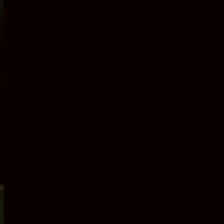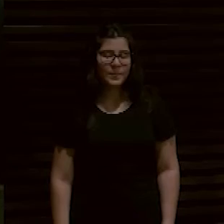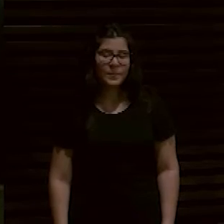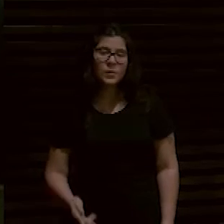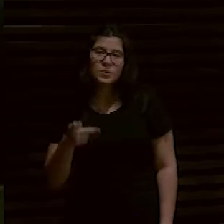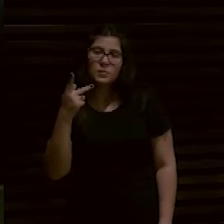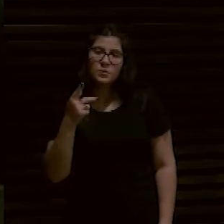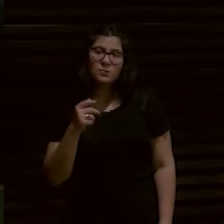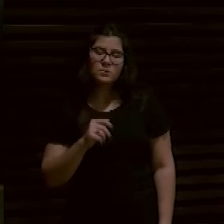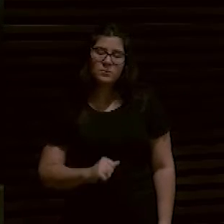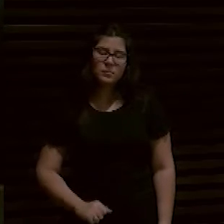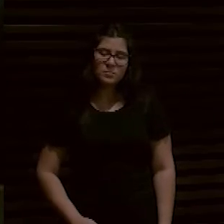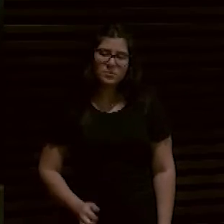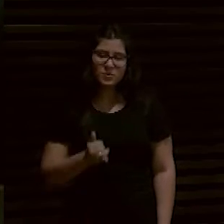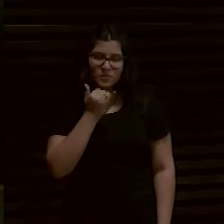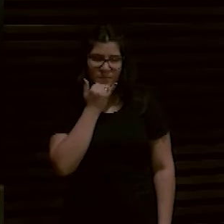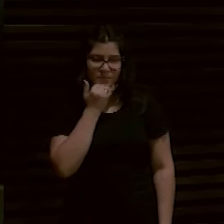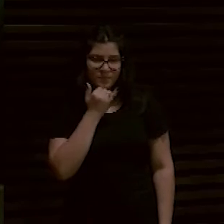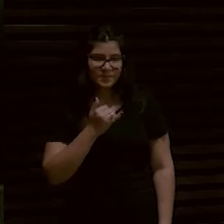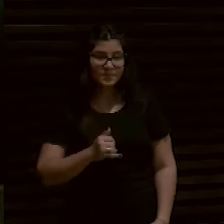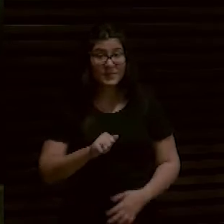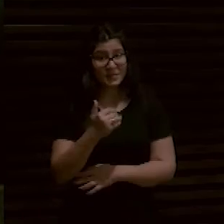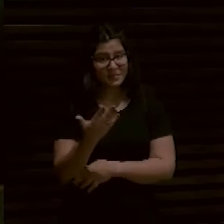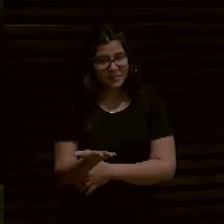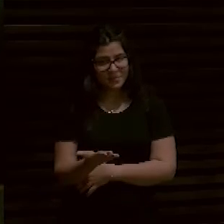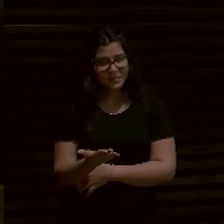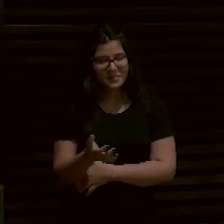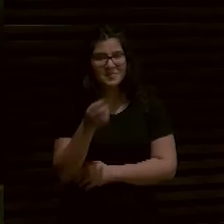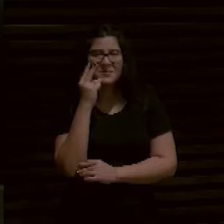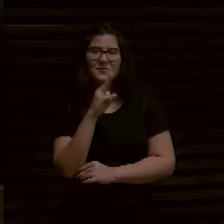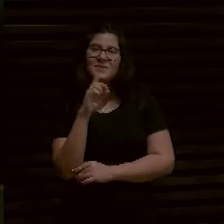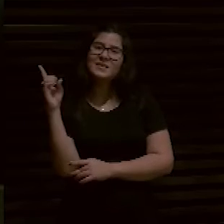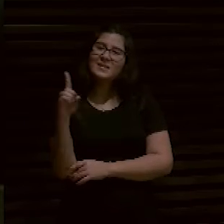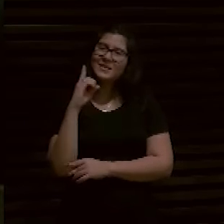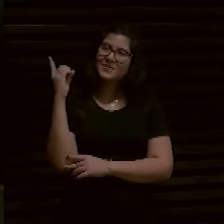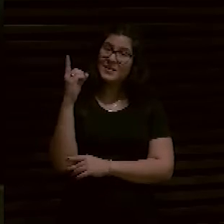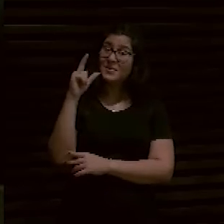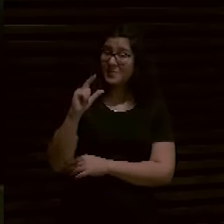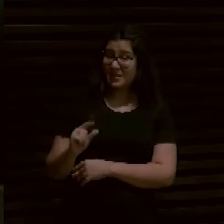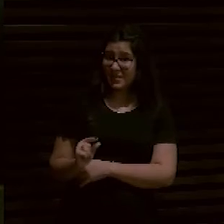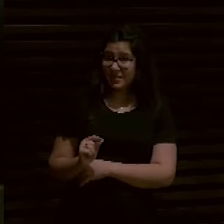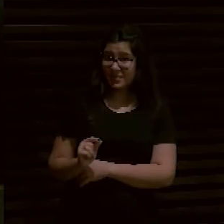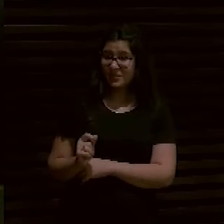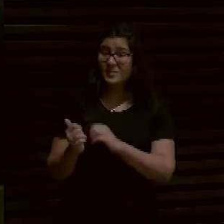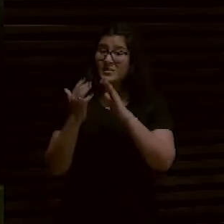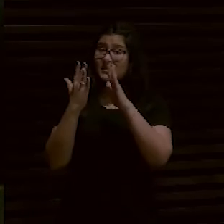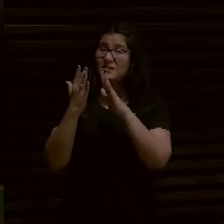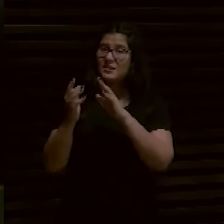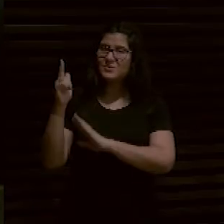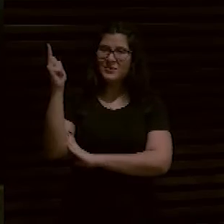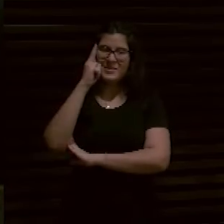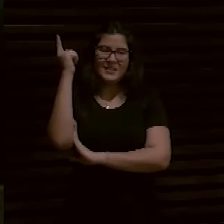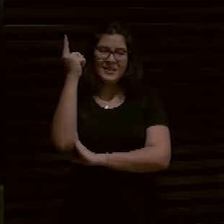sua vez, vamos olhar Davi, o pequeno, diante do gigante.